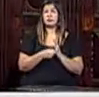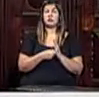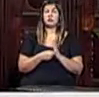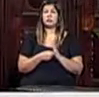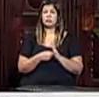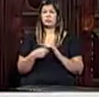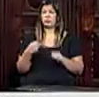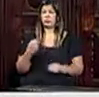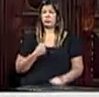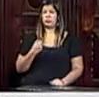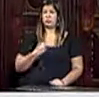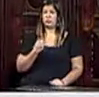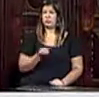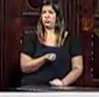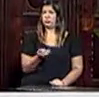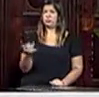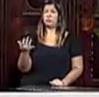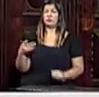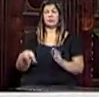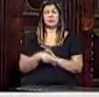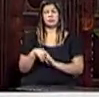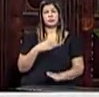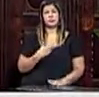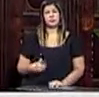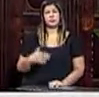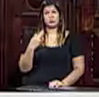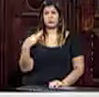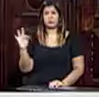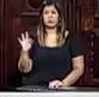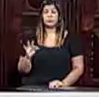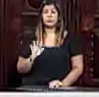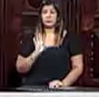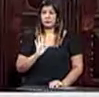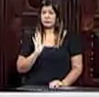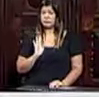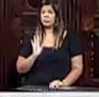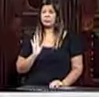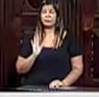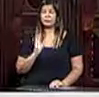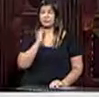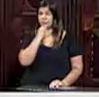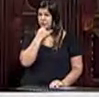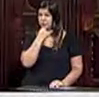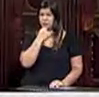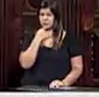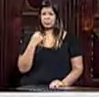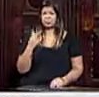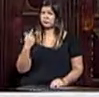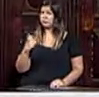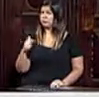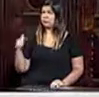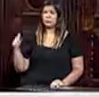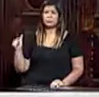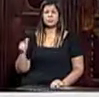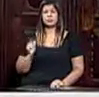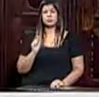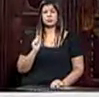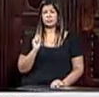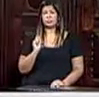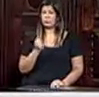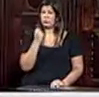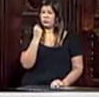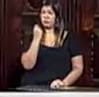com números da própria União, mas infelizmente não há um